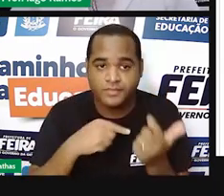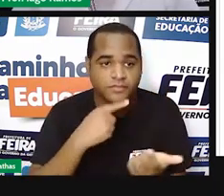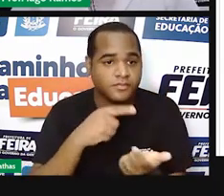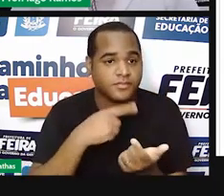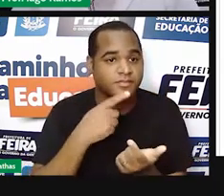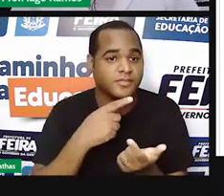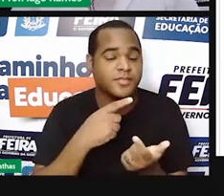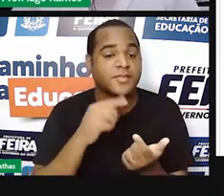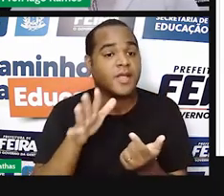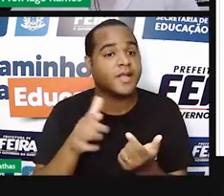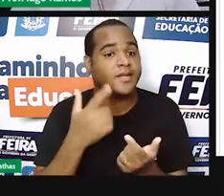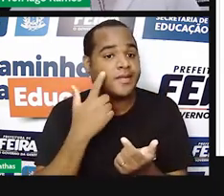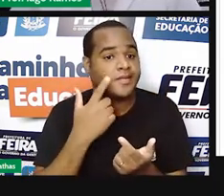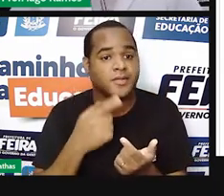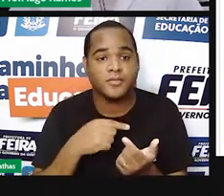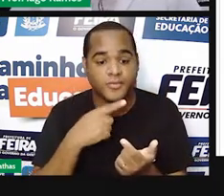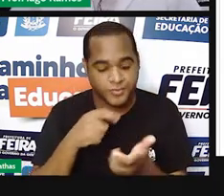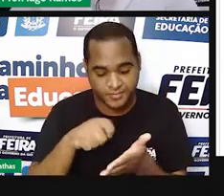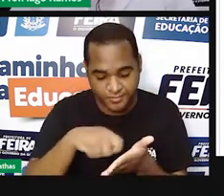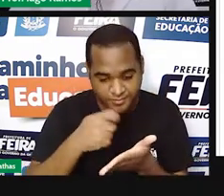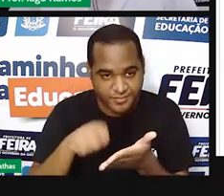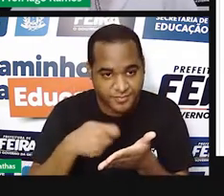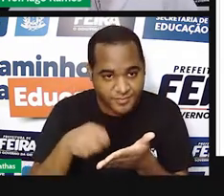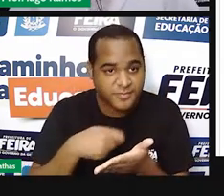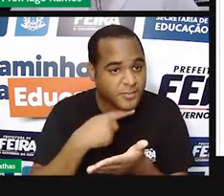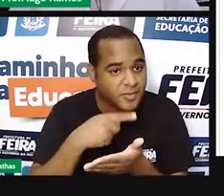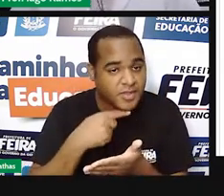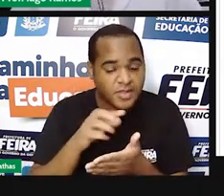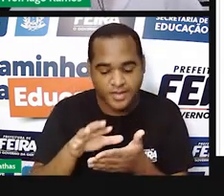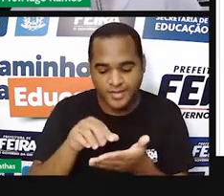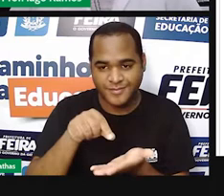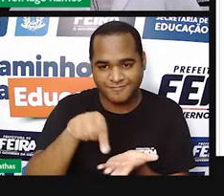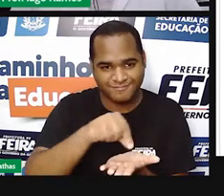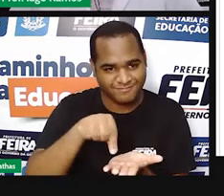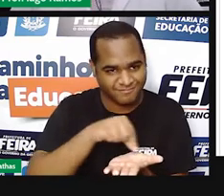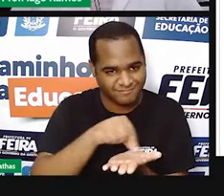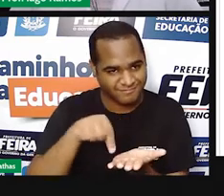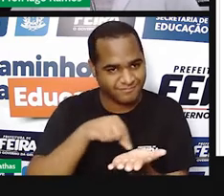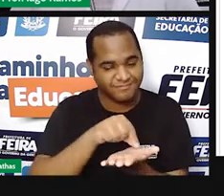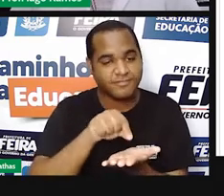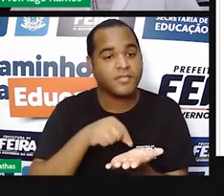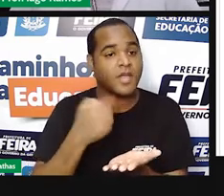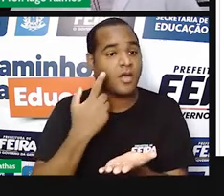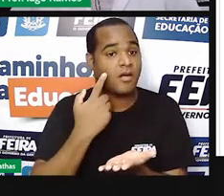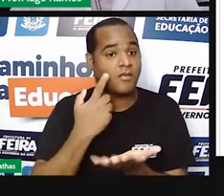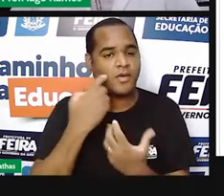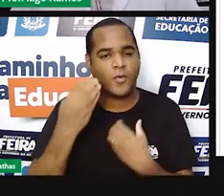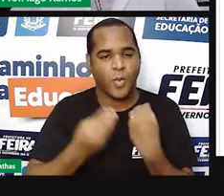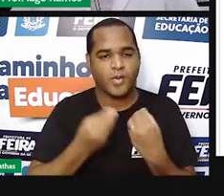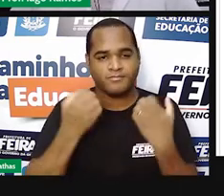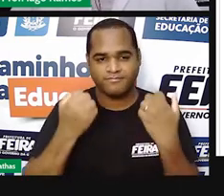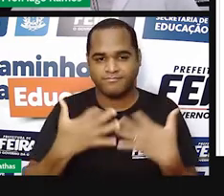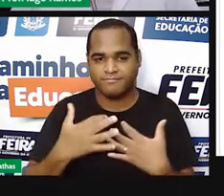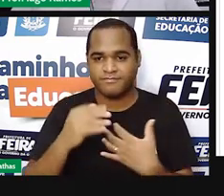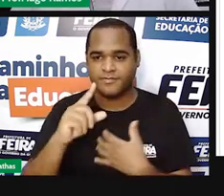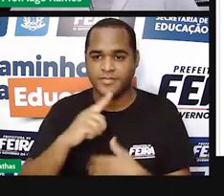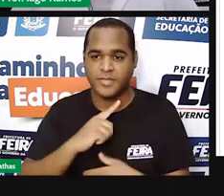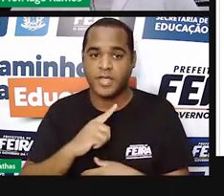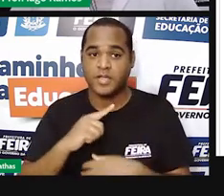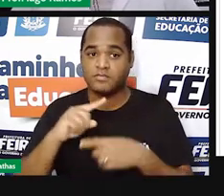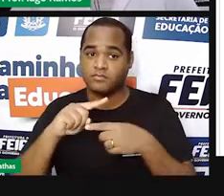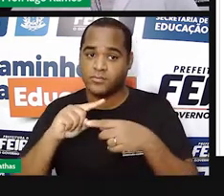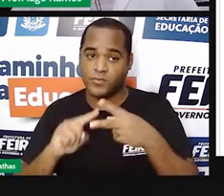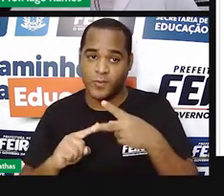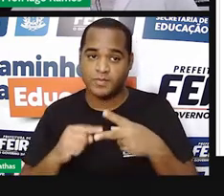não conseguiam mais bordar no tabuleiro apresentado abaixo são registrados as jogadas de